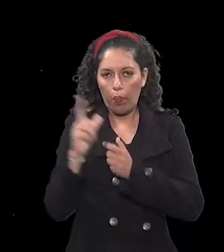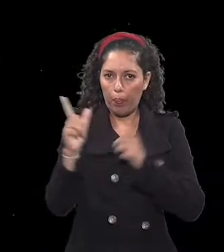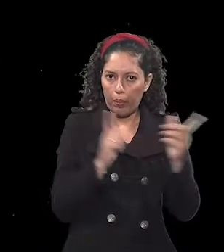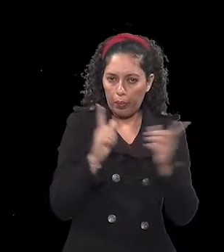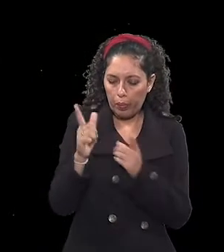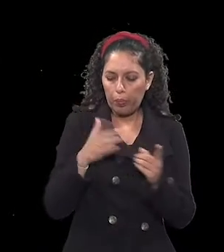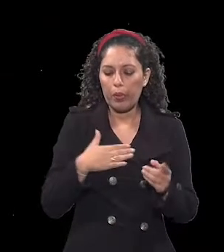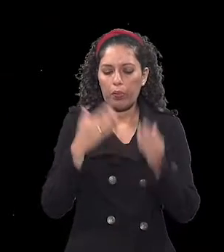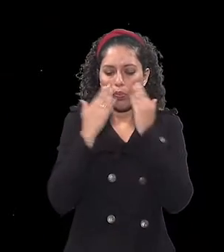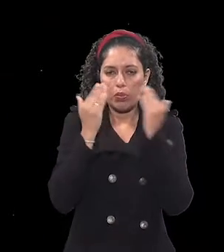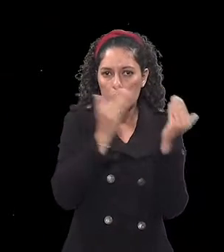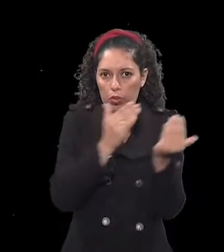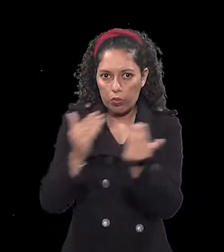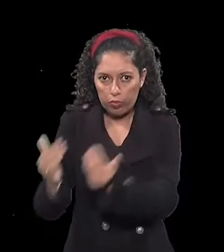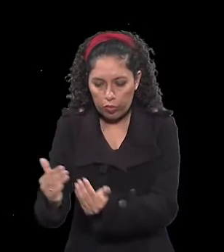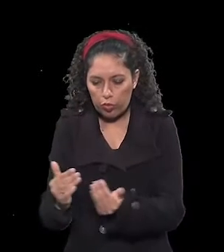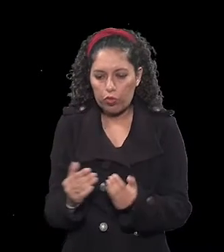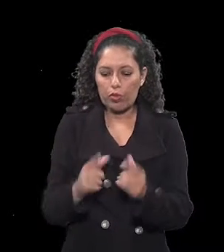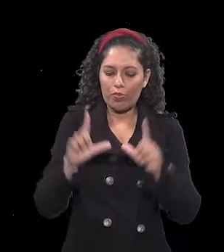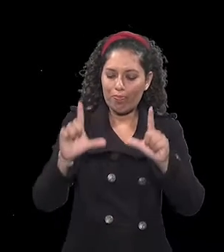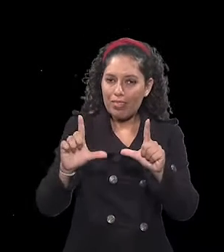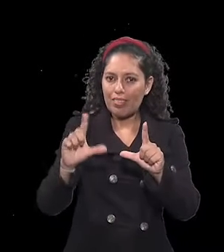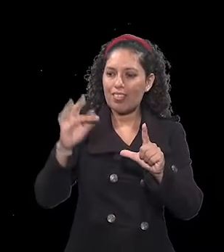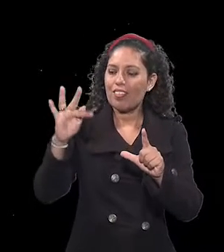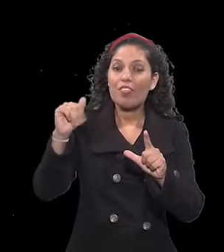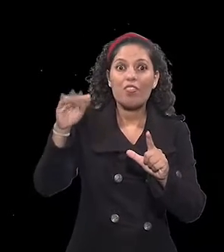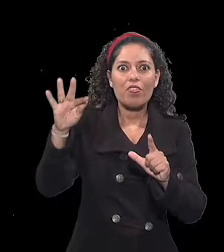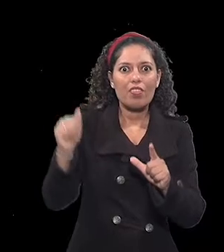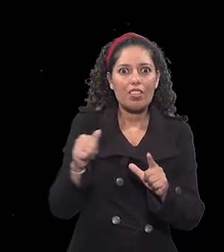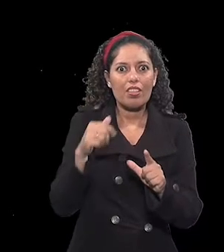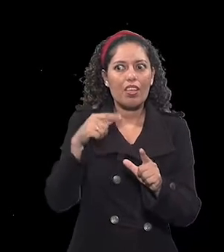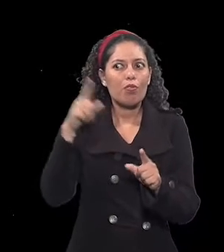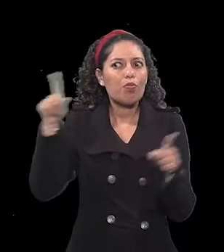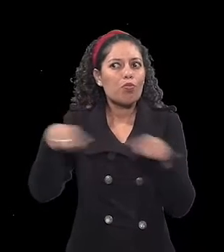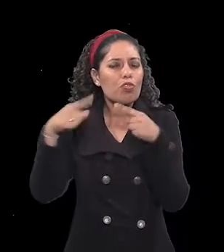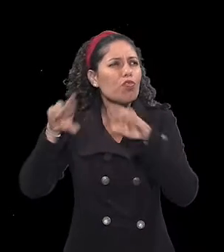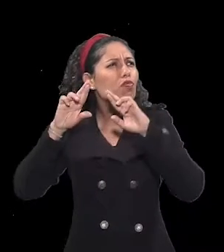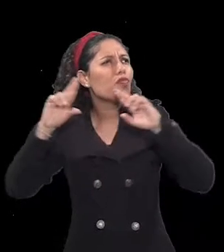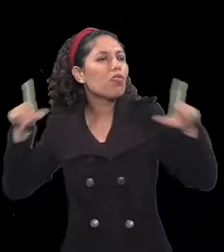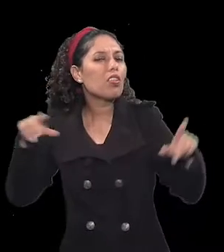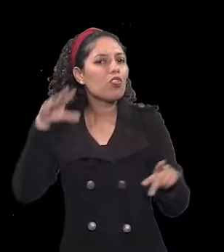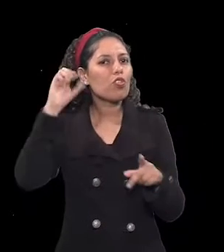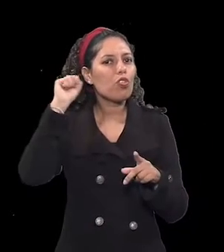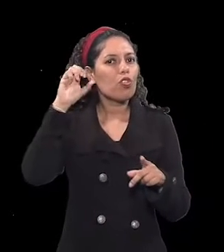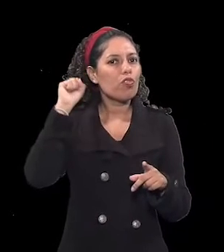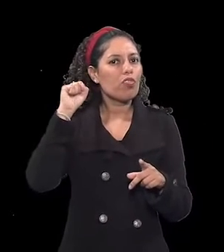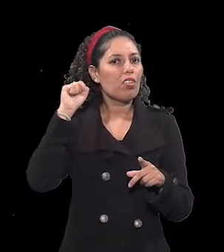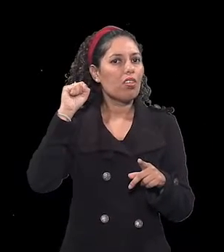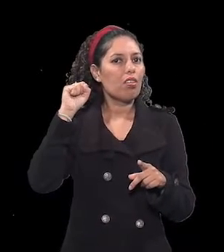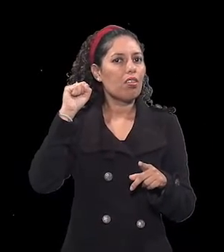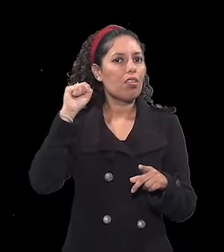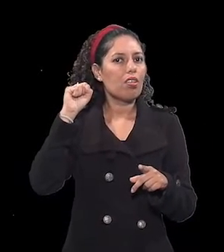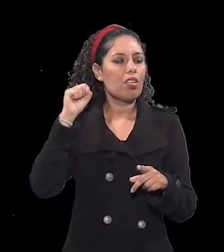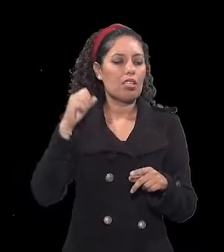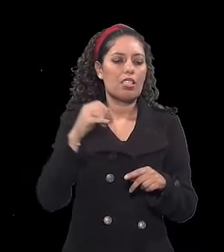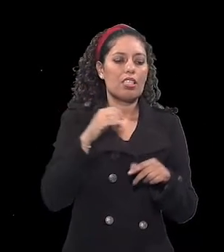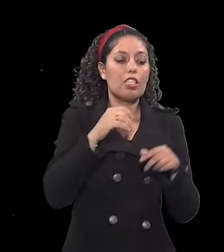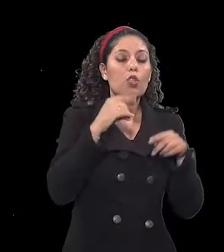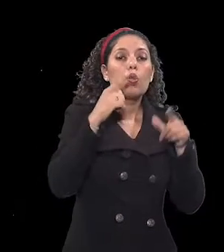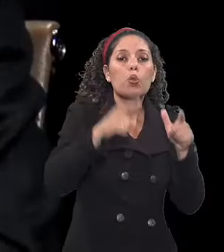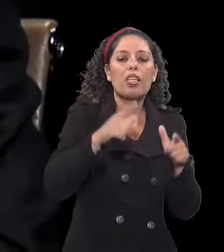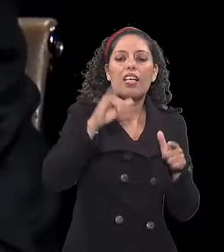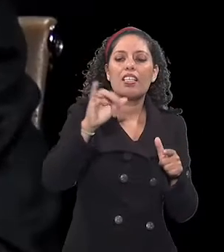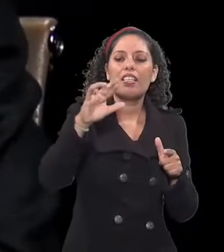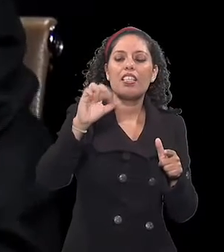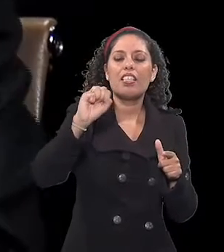meu, que me apresentou, né, através de fita cassete, um som diferente do que eu escutava até então, no lugar onde eu morava, Irajá.